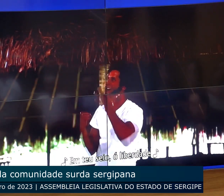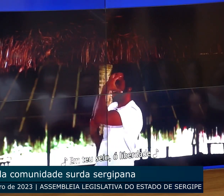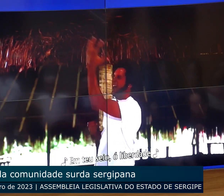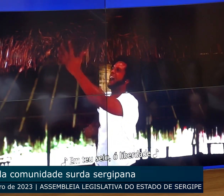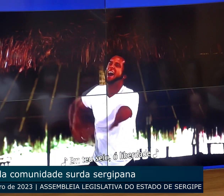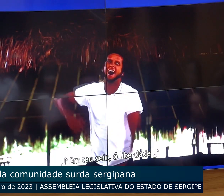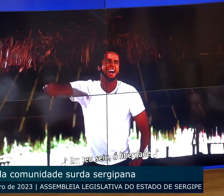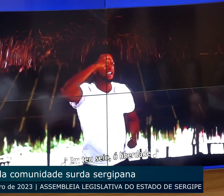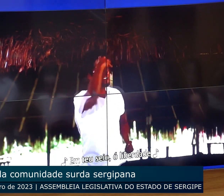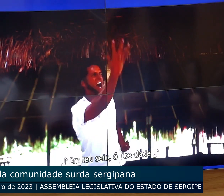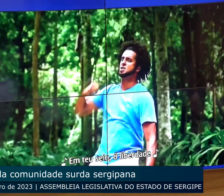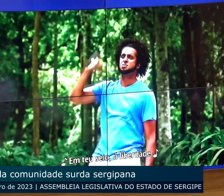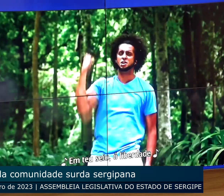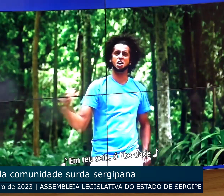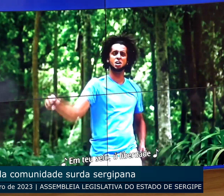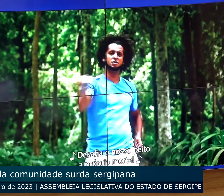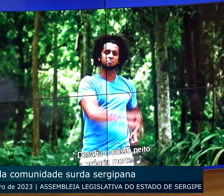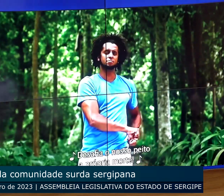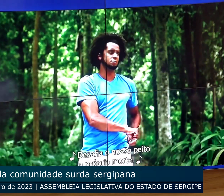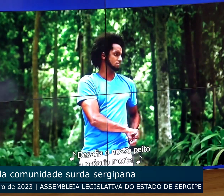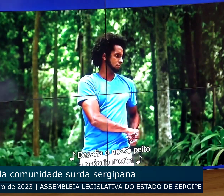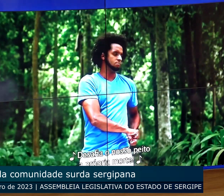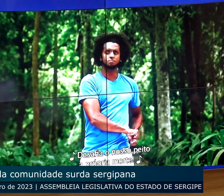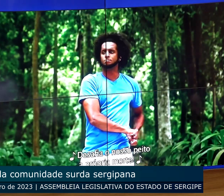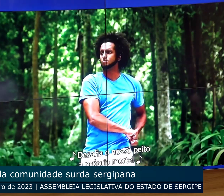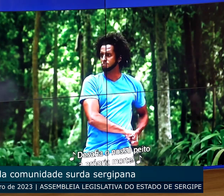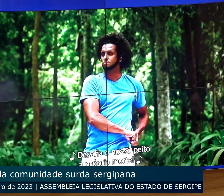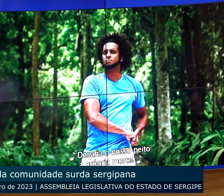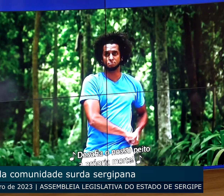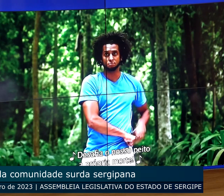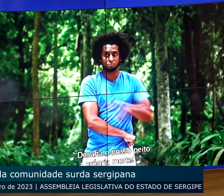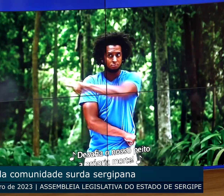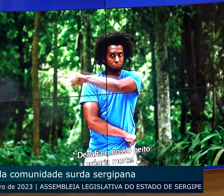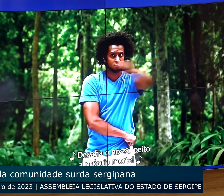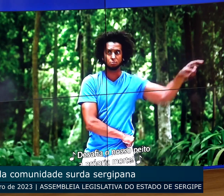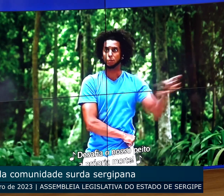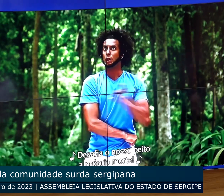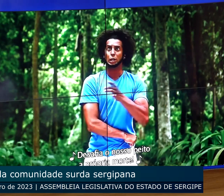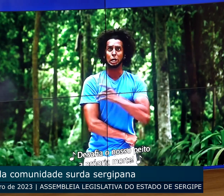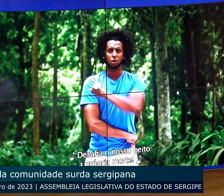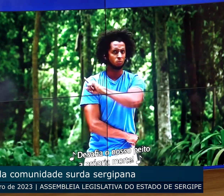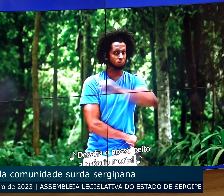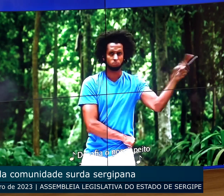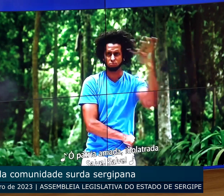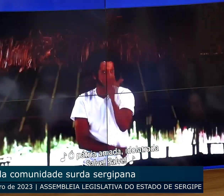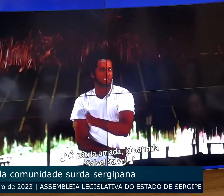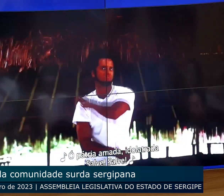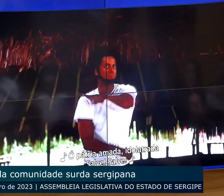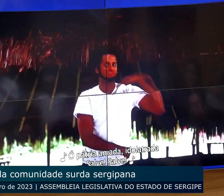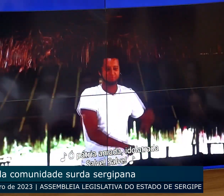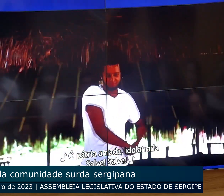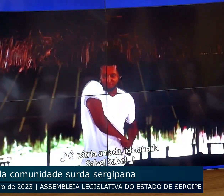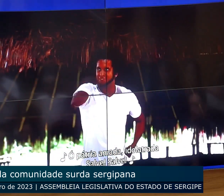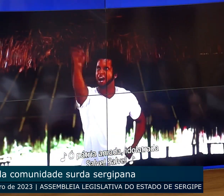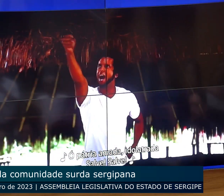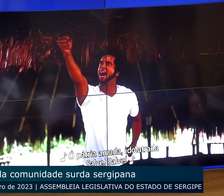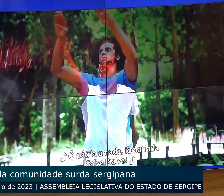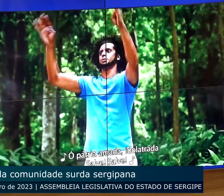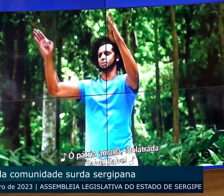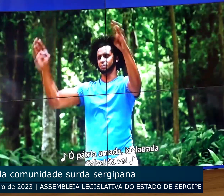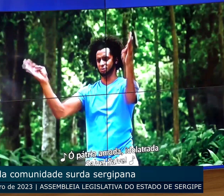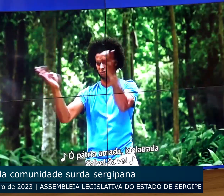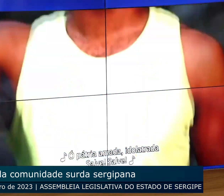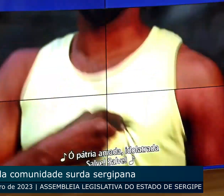ó liberdade. Desafio nosso peito à própria morte, ó pátria amada,